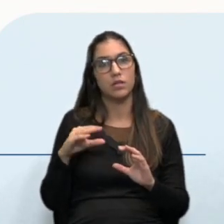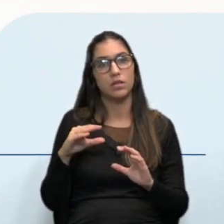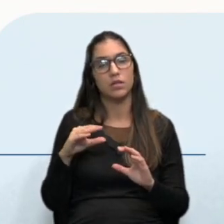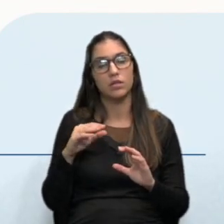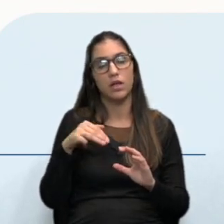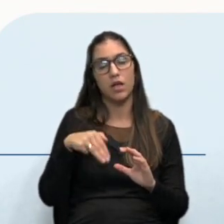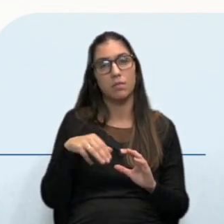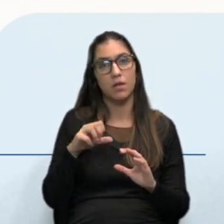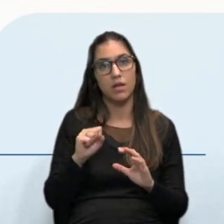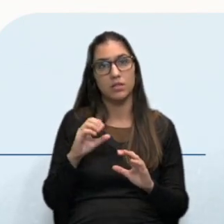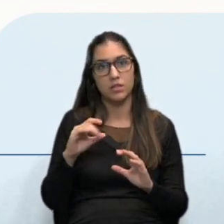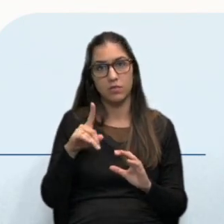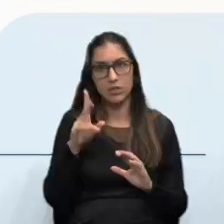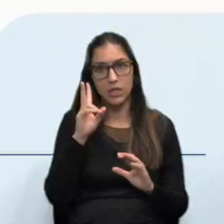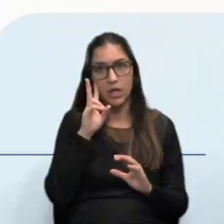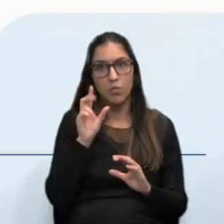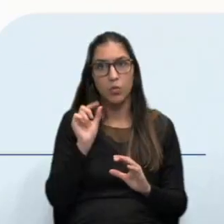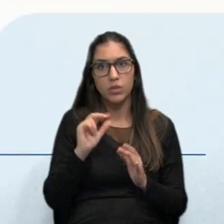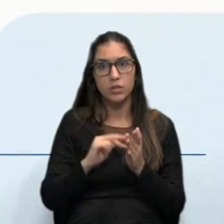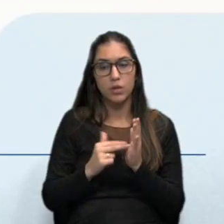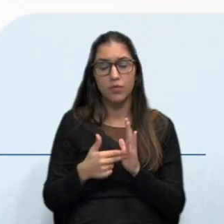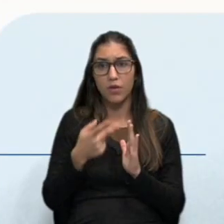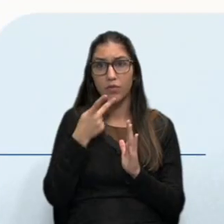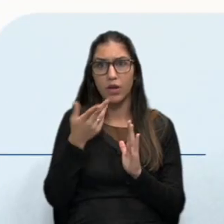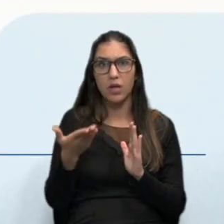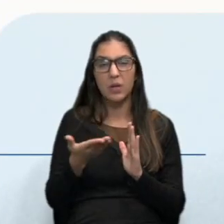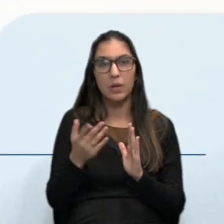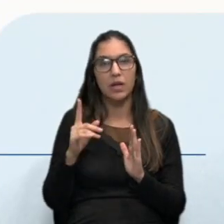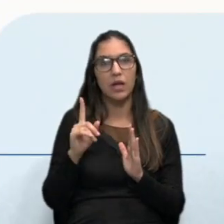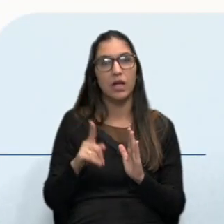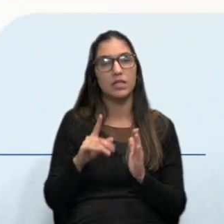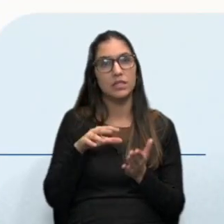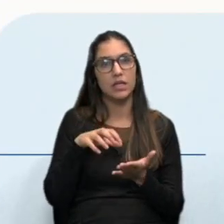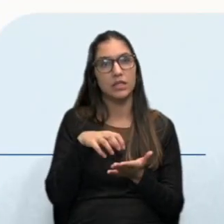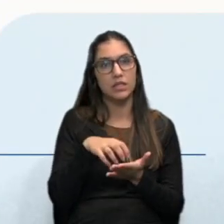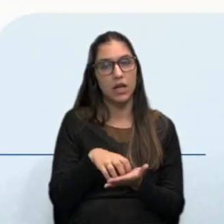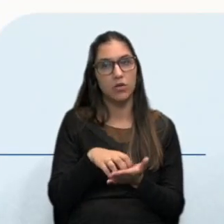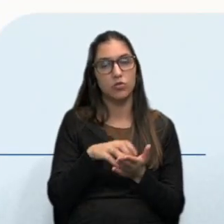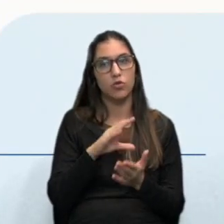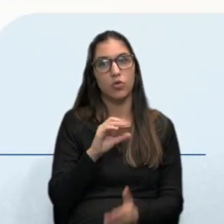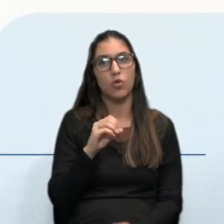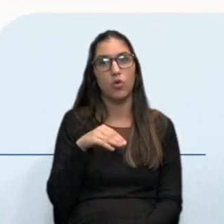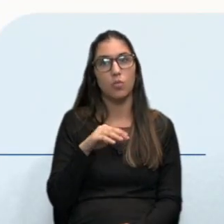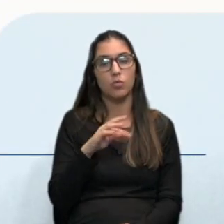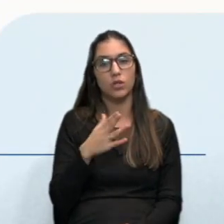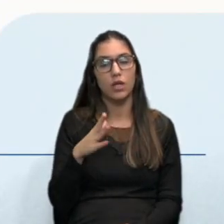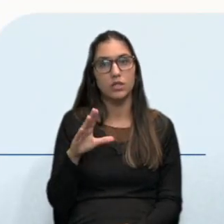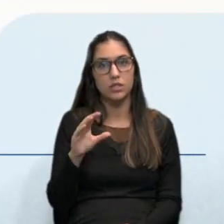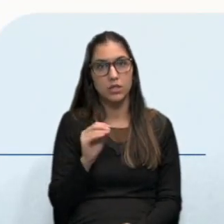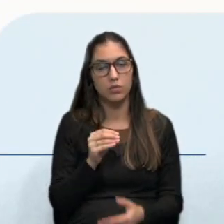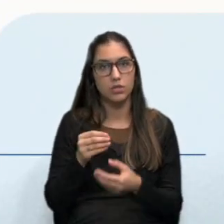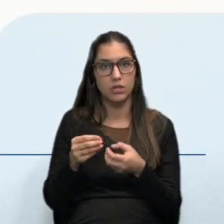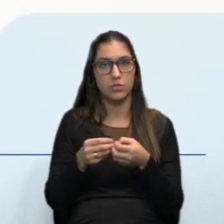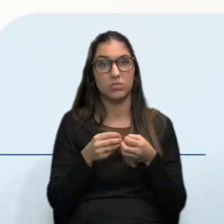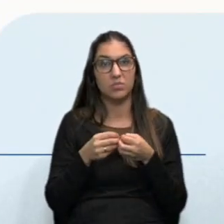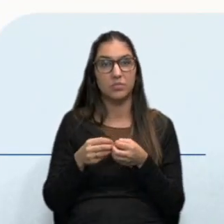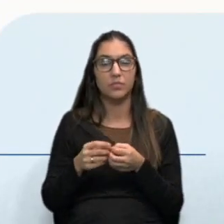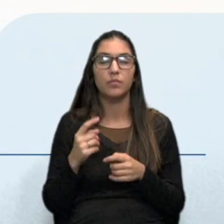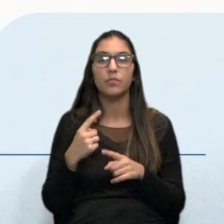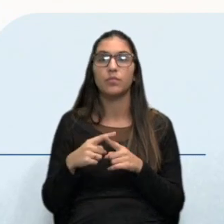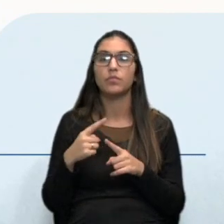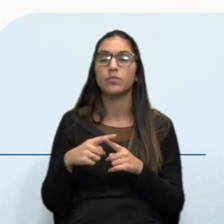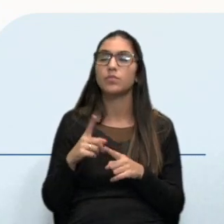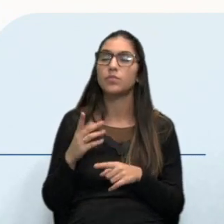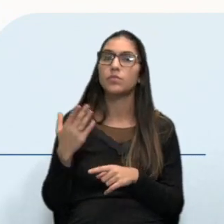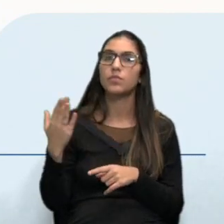Se você lembrar aqui que a MSC, que eu acabei de falar, é a central de comutação celular. Por que a